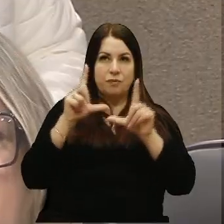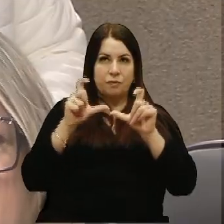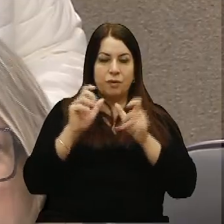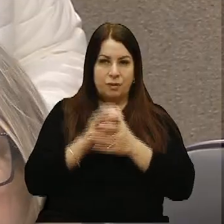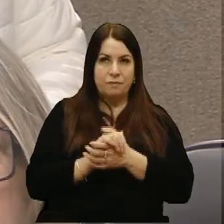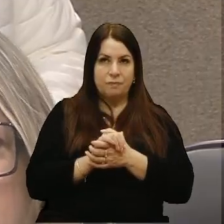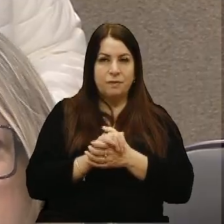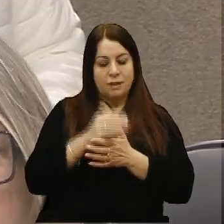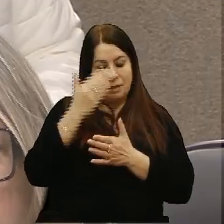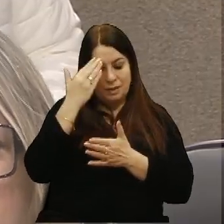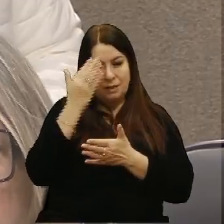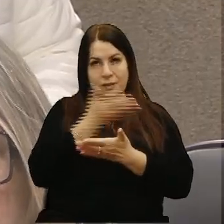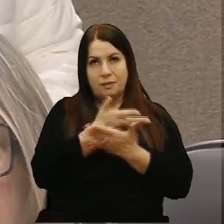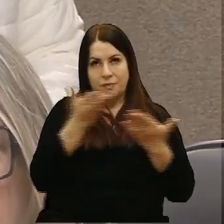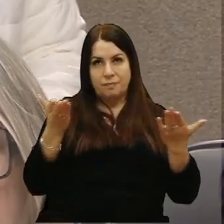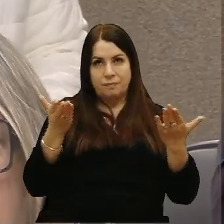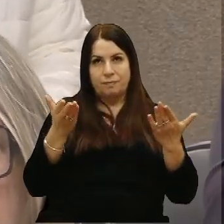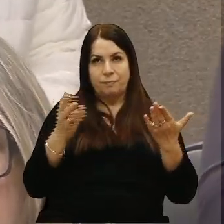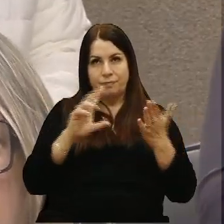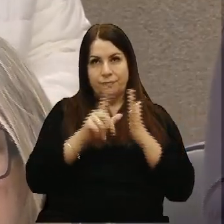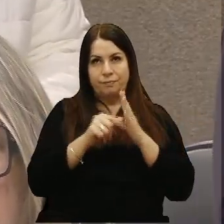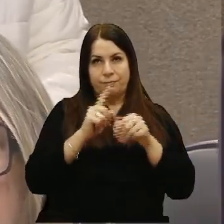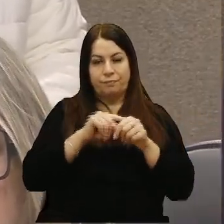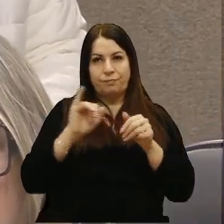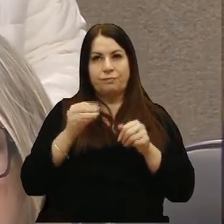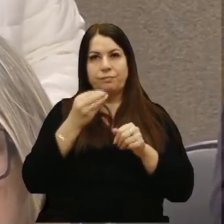depois. Agradeço a todos e depois, no momento